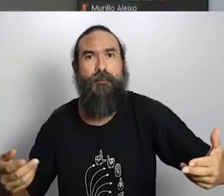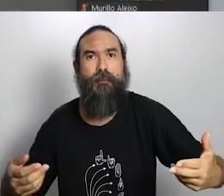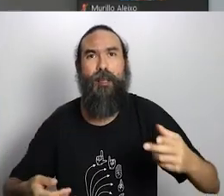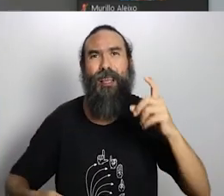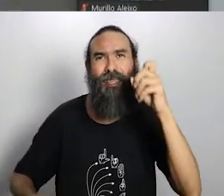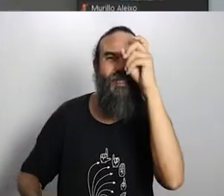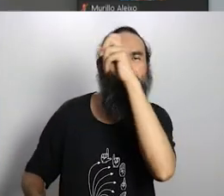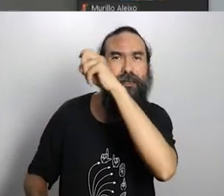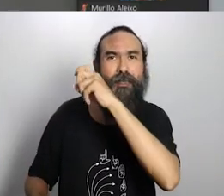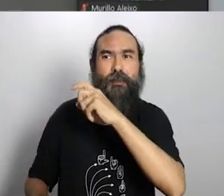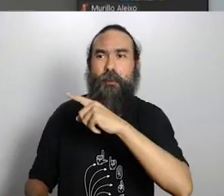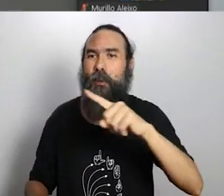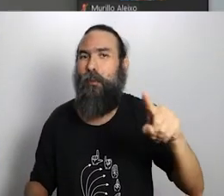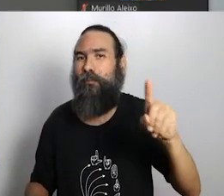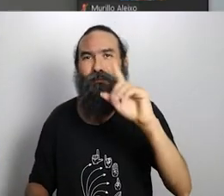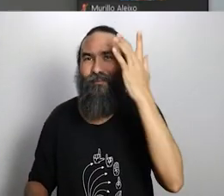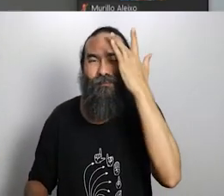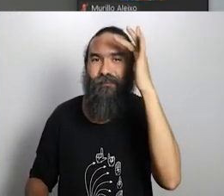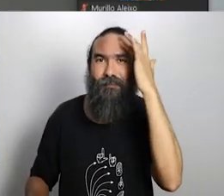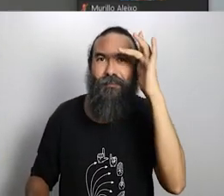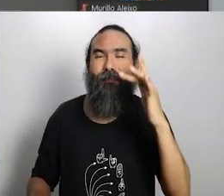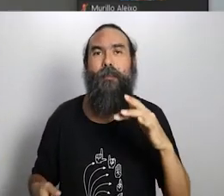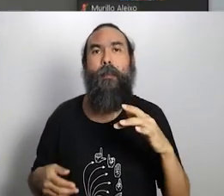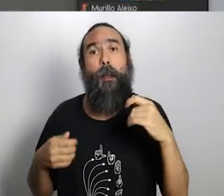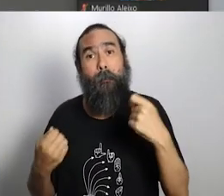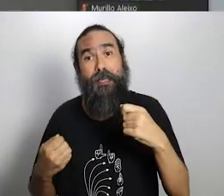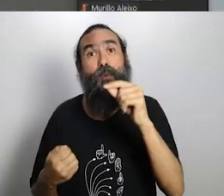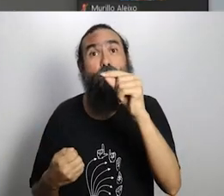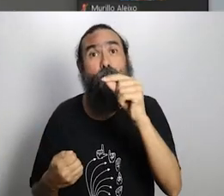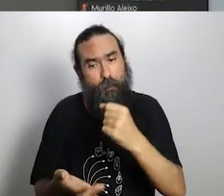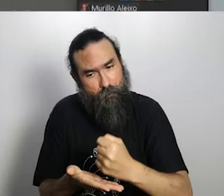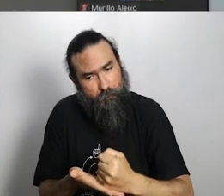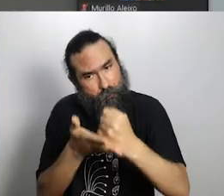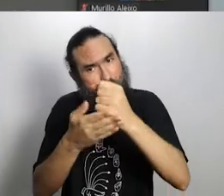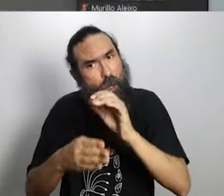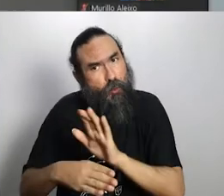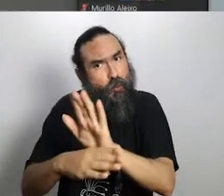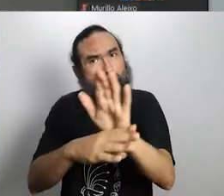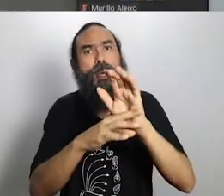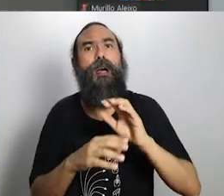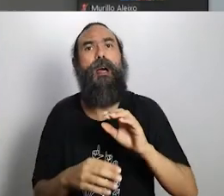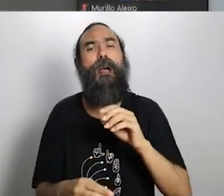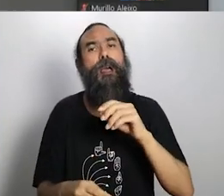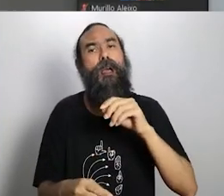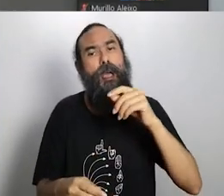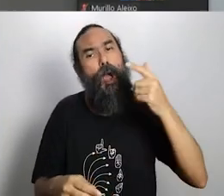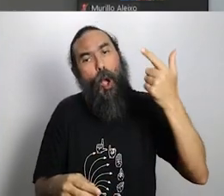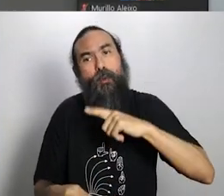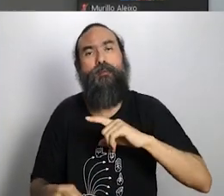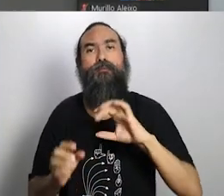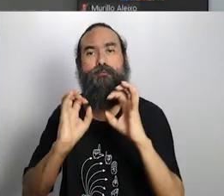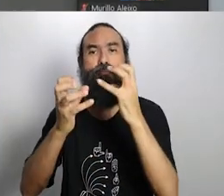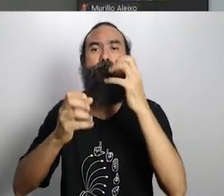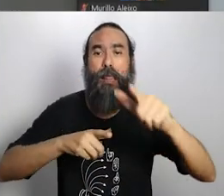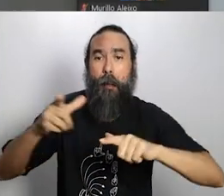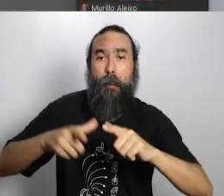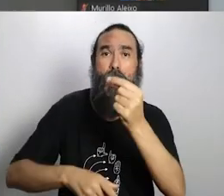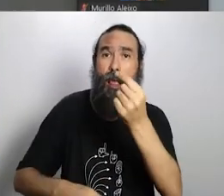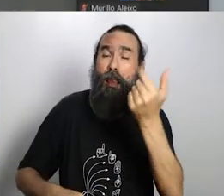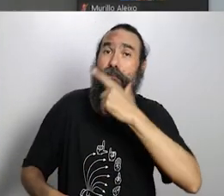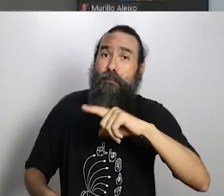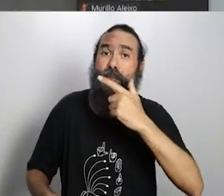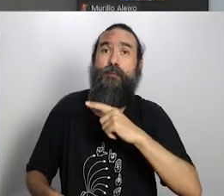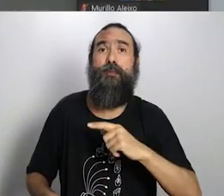grande segredo de trabalhar com ele ter sido sucesso é que Lia, ela tem consciência e sabe de tudo que acontece a